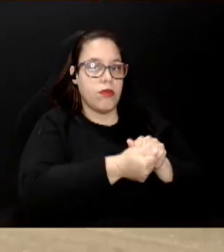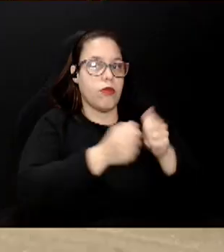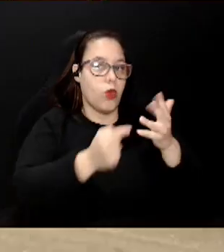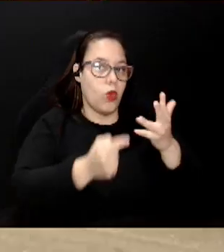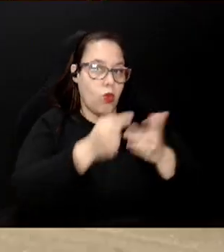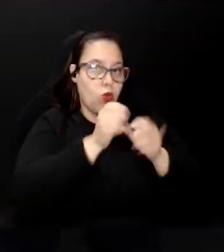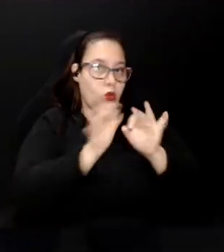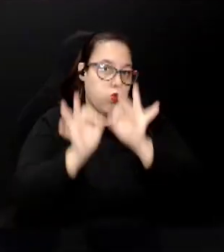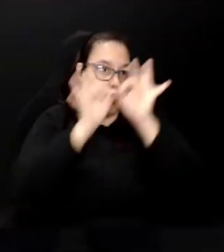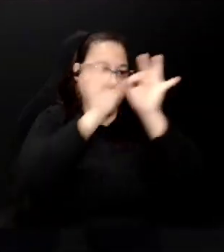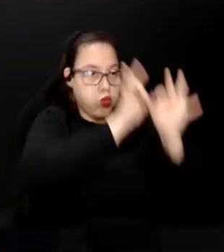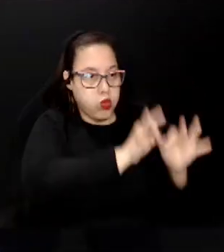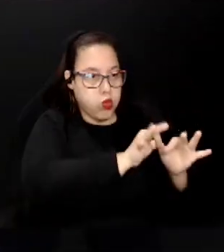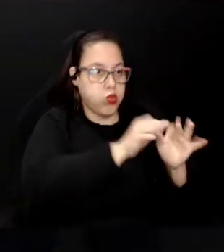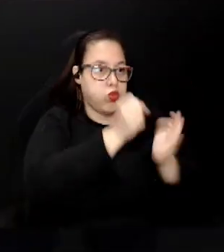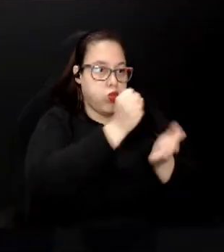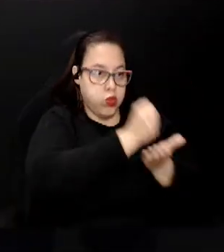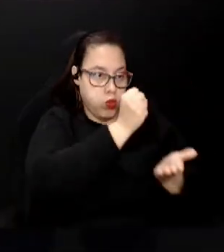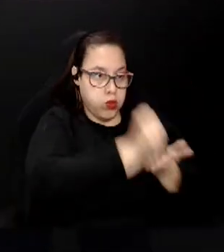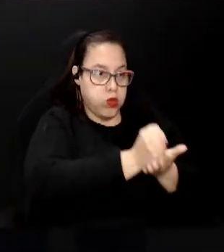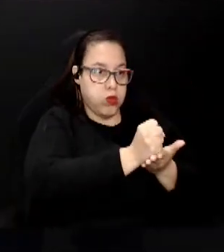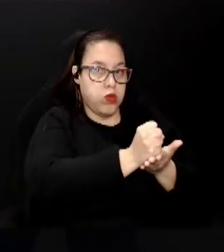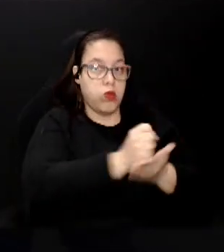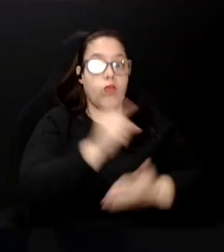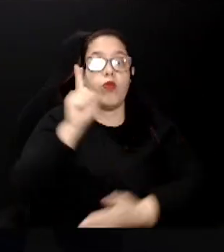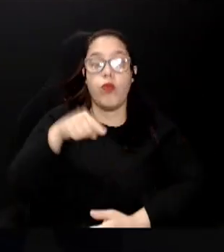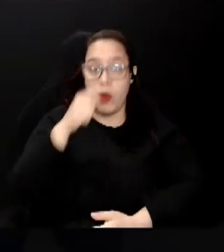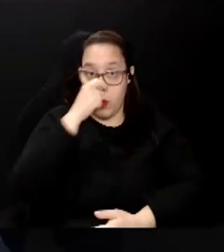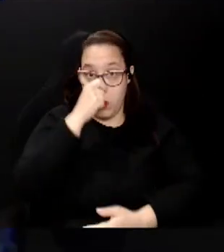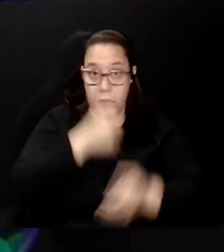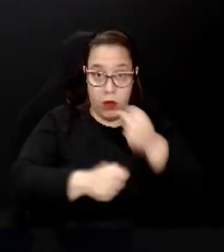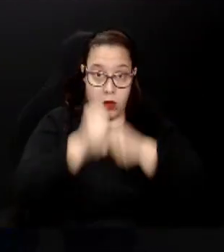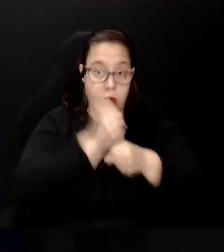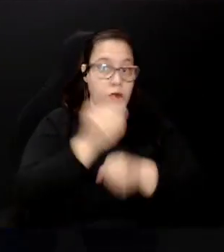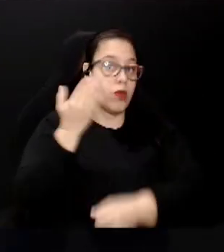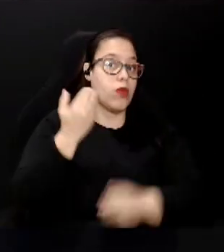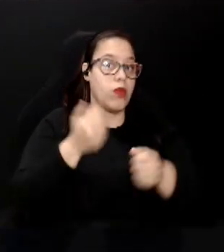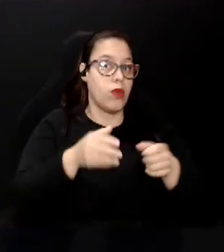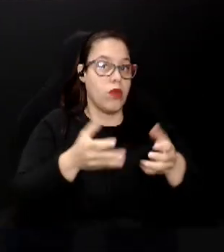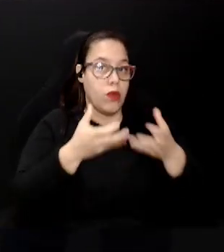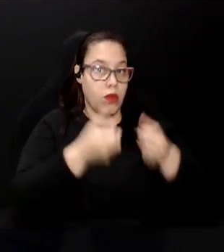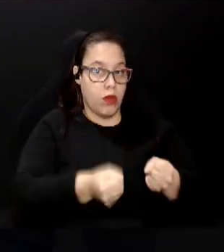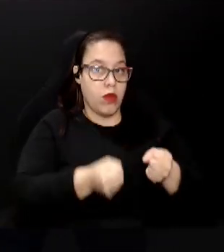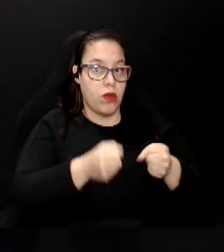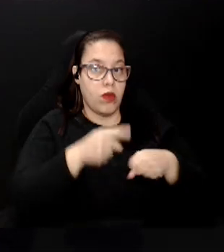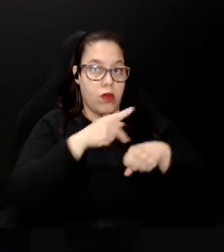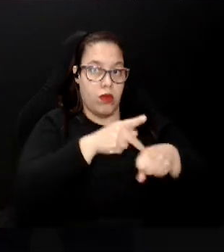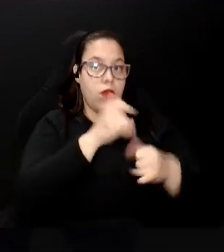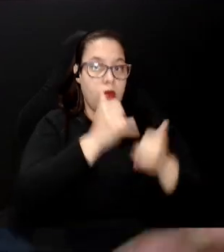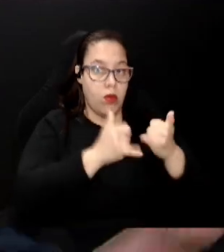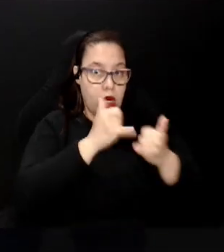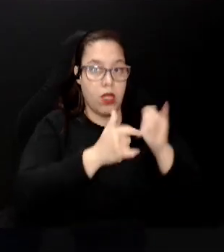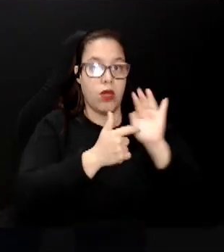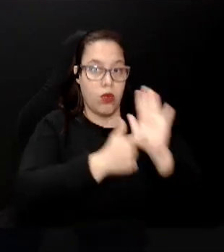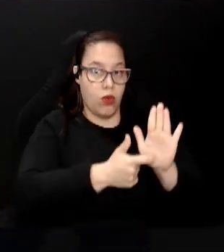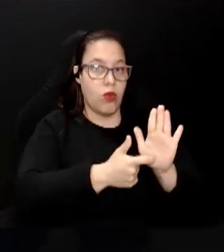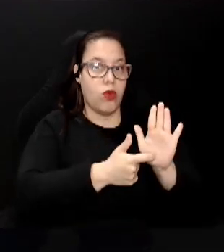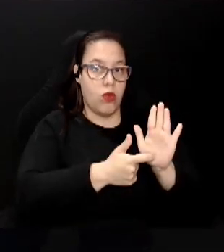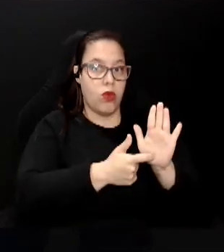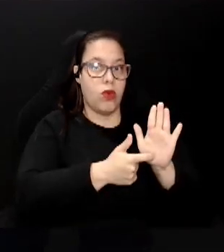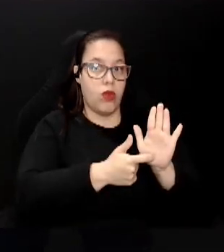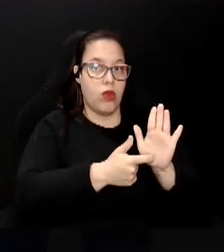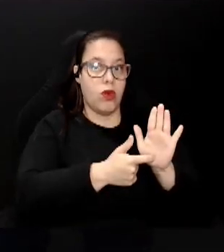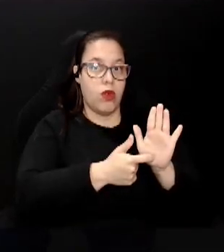dos contratos. Inclusive o ano passado a gente também recebeu um troféu parecido com esse aqui. O ano passado a